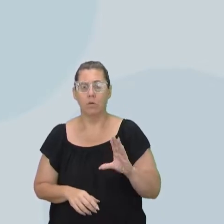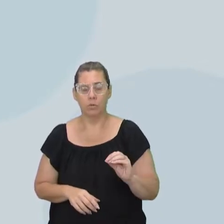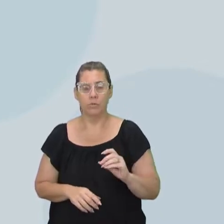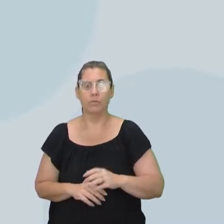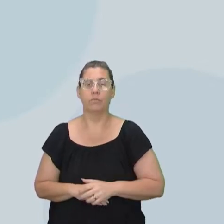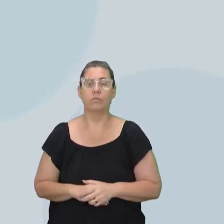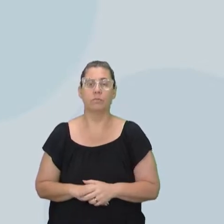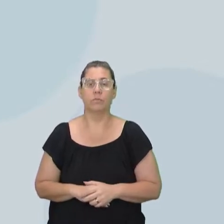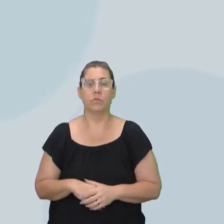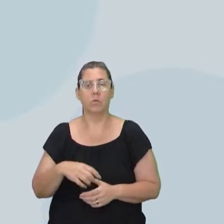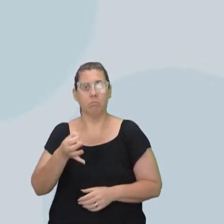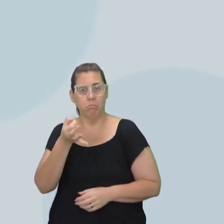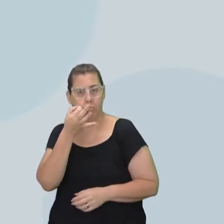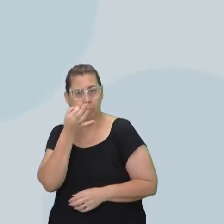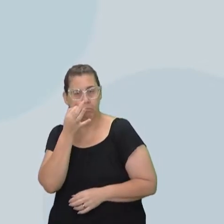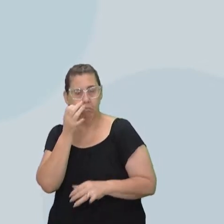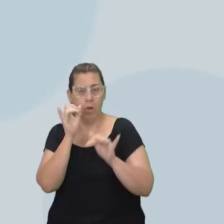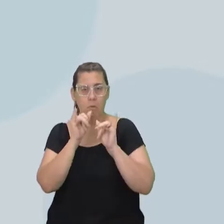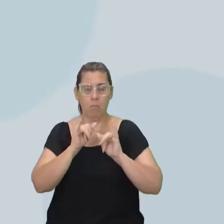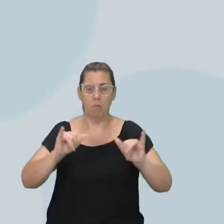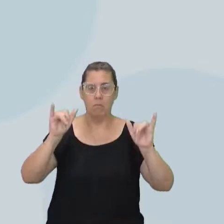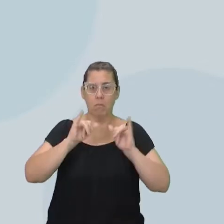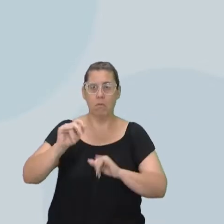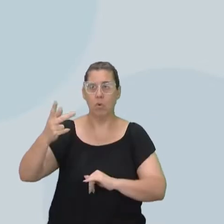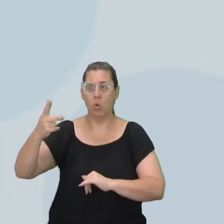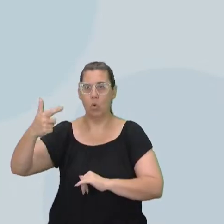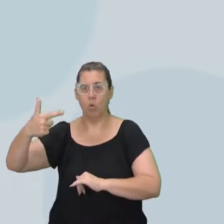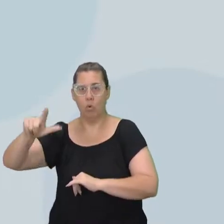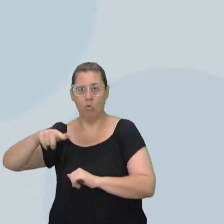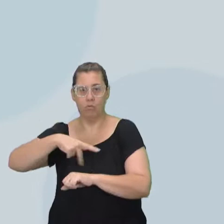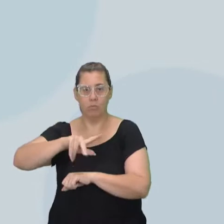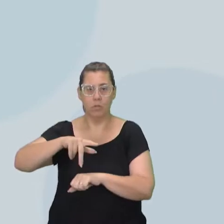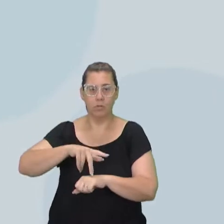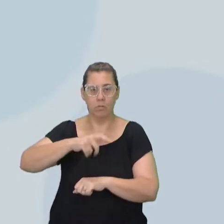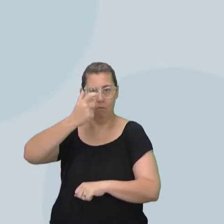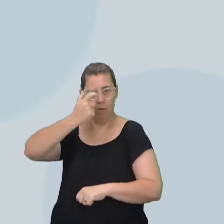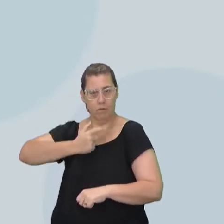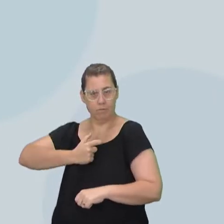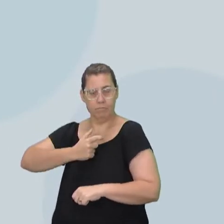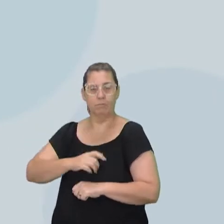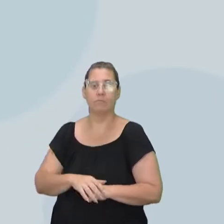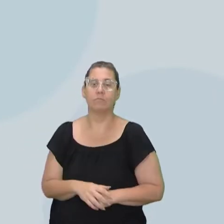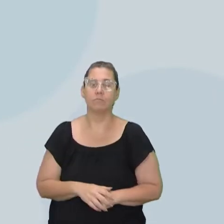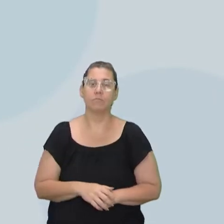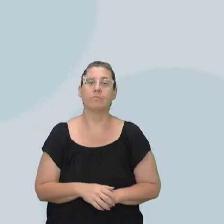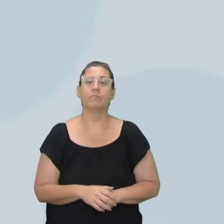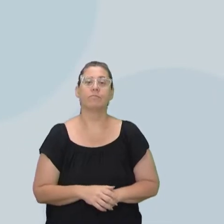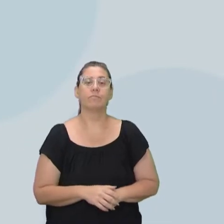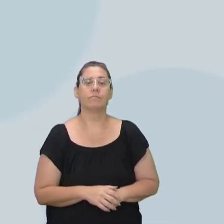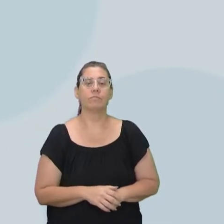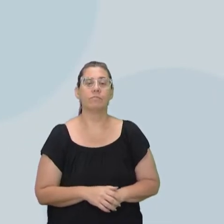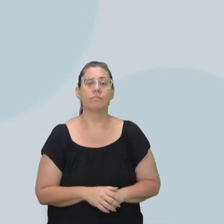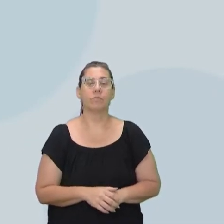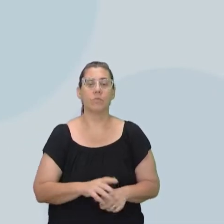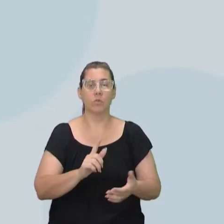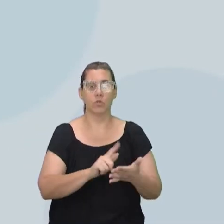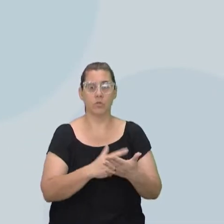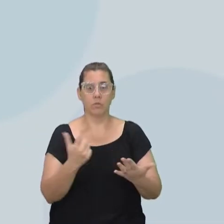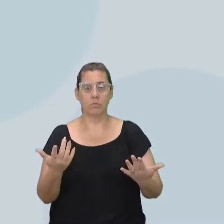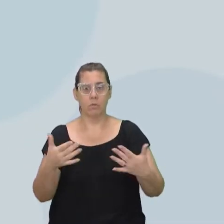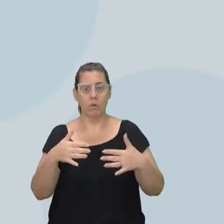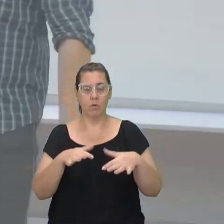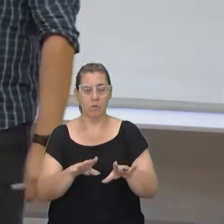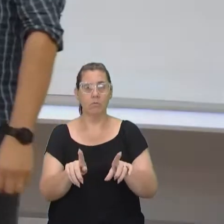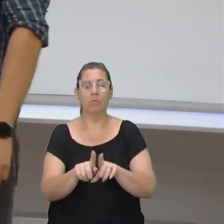xará. Observatório da Imprensa Internacional, sou eu, com vocês, estamos juntos. Jornalismo e Inclusão nos